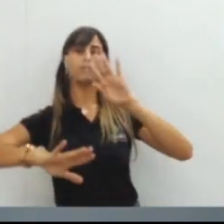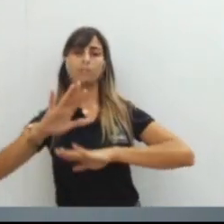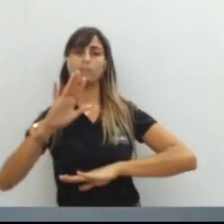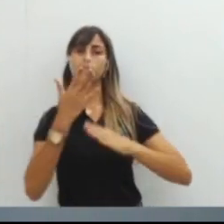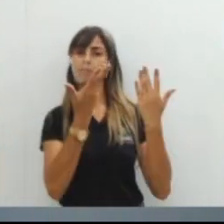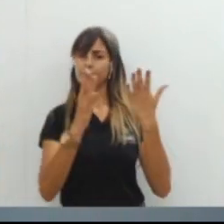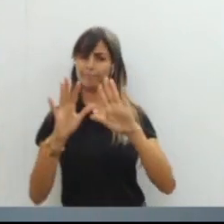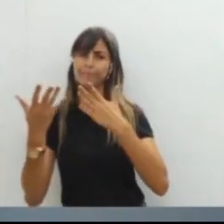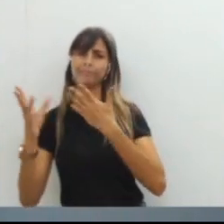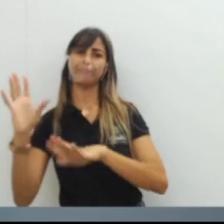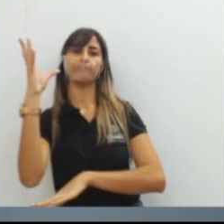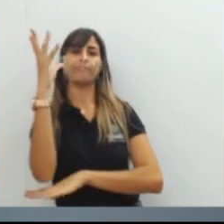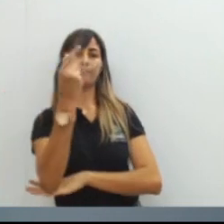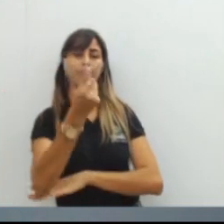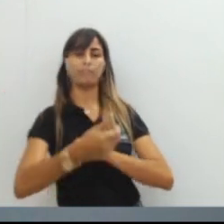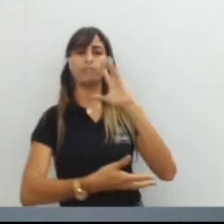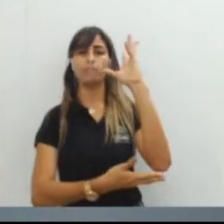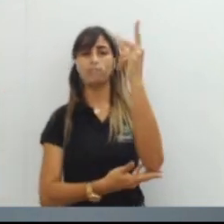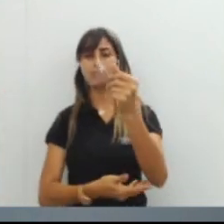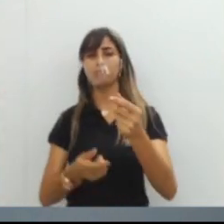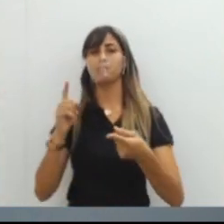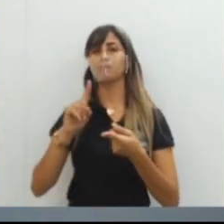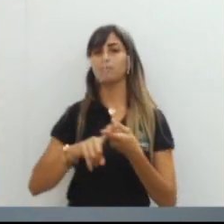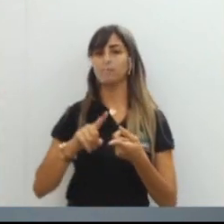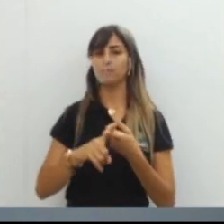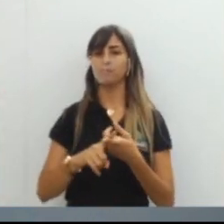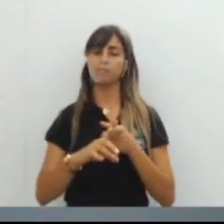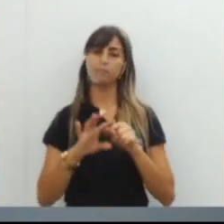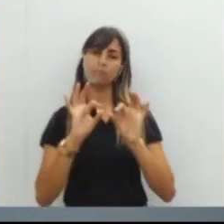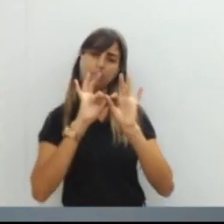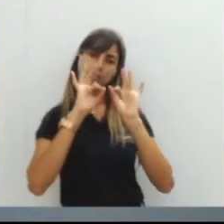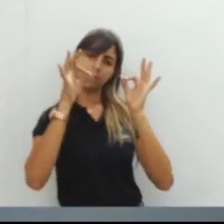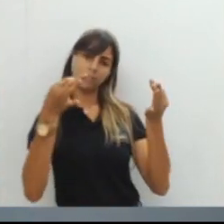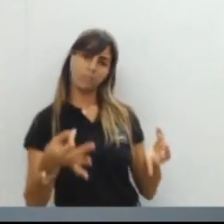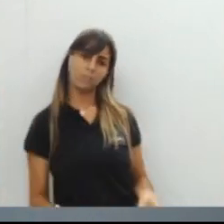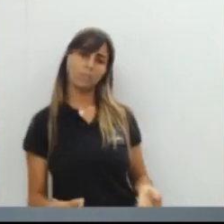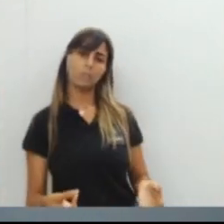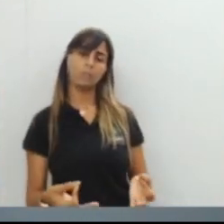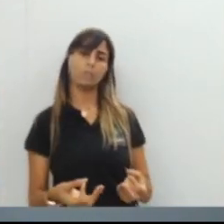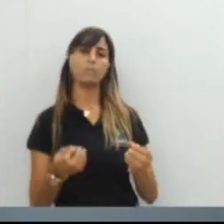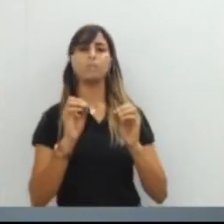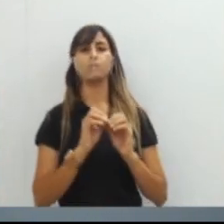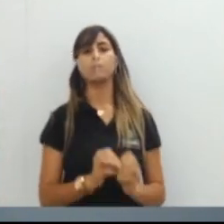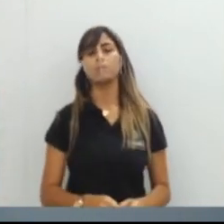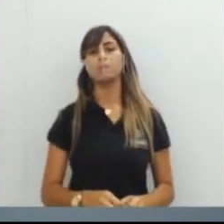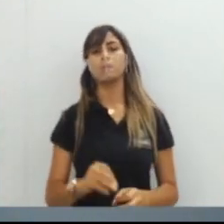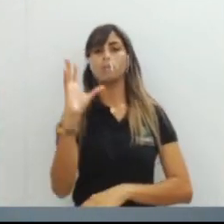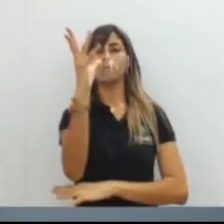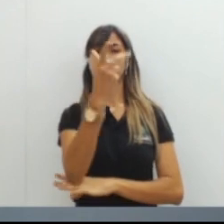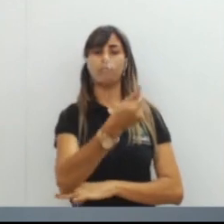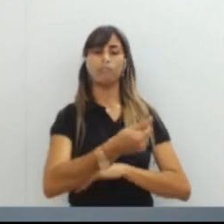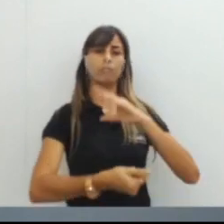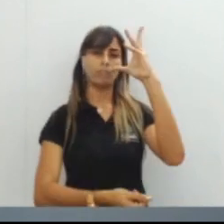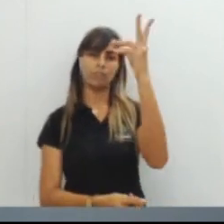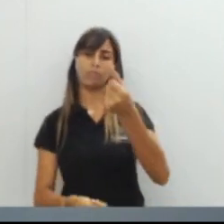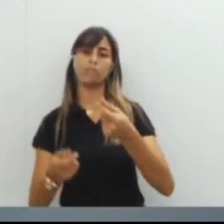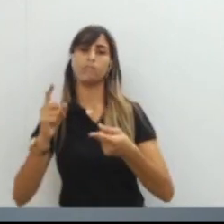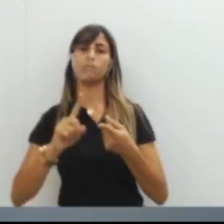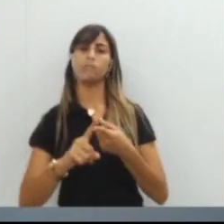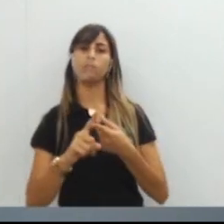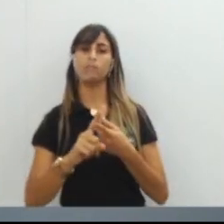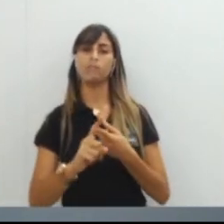processos ecológicos, prevenindo a simplificação dos sistemas naturais. E no